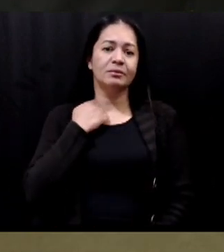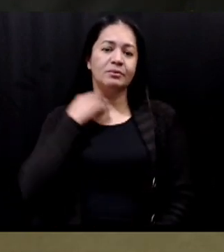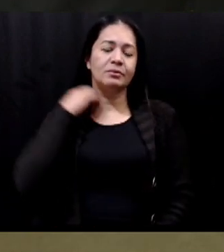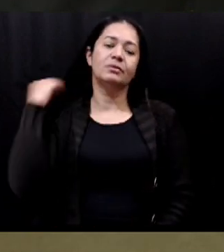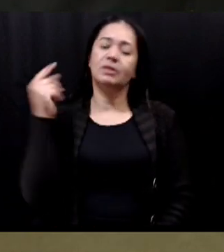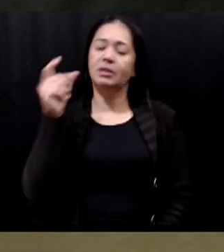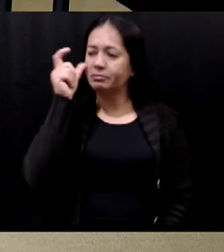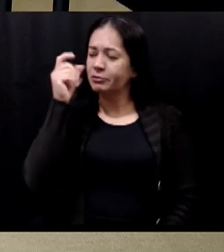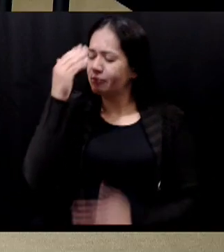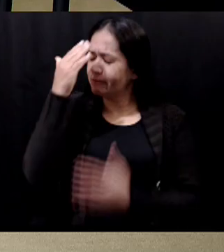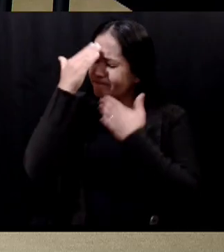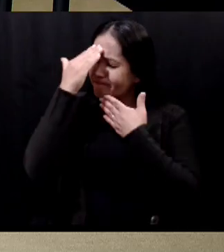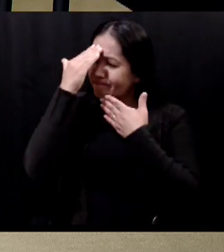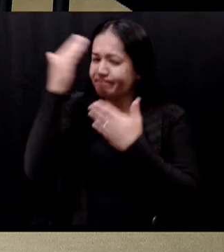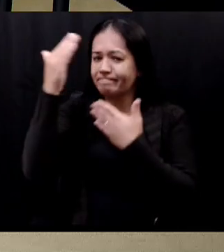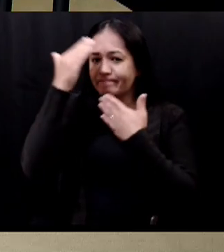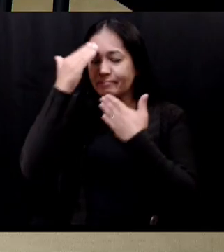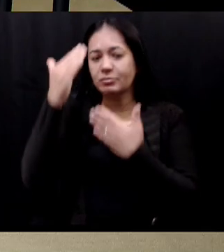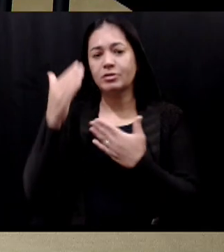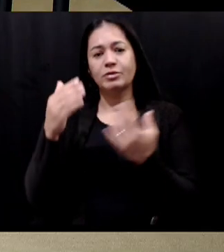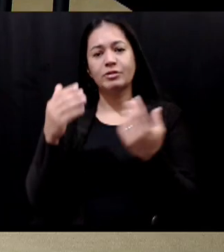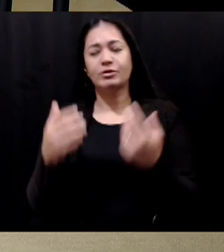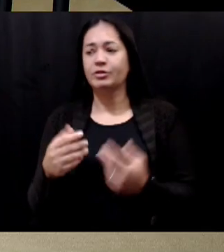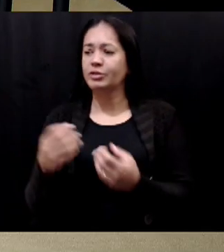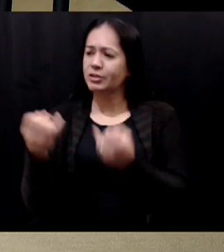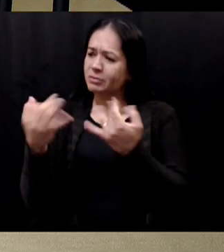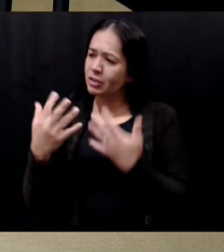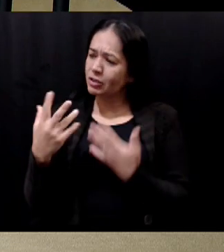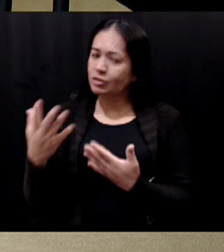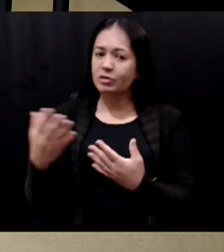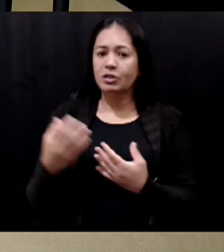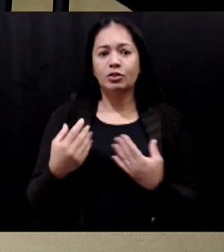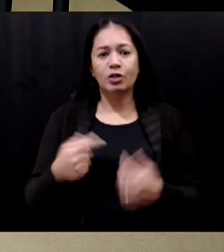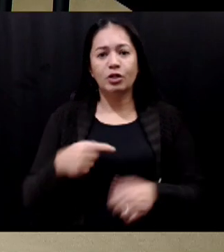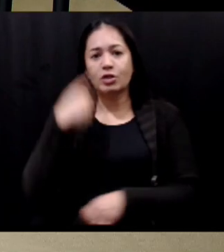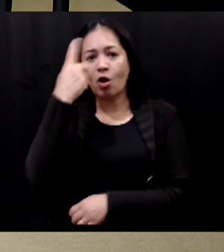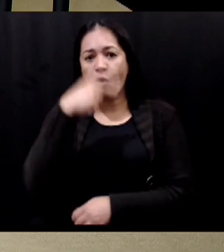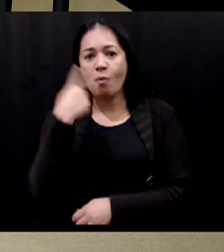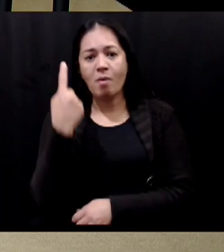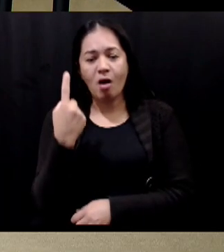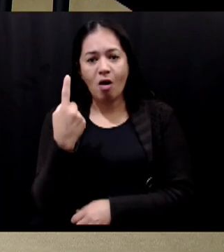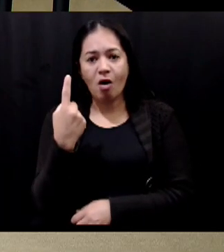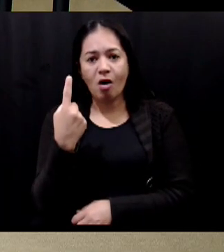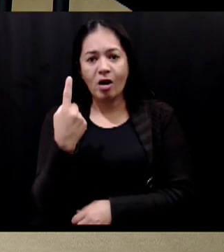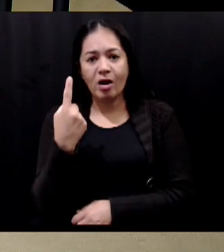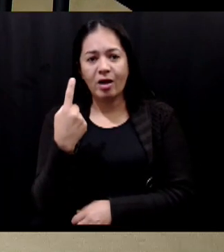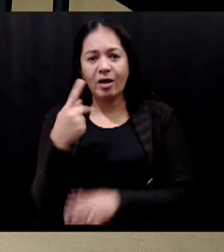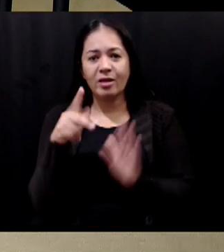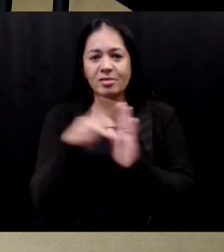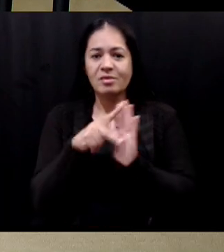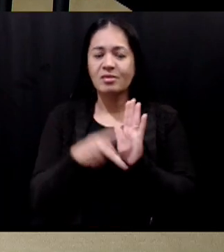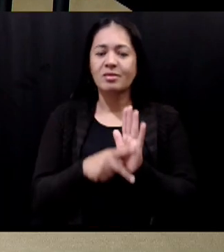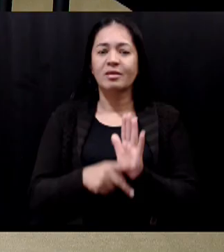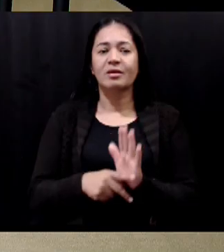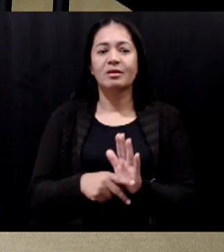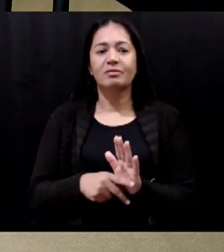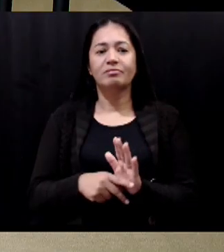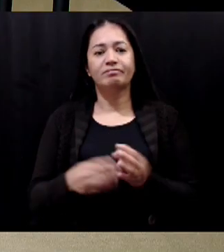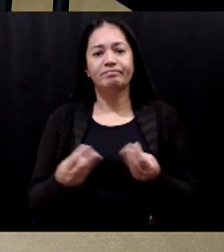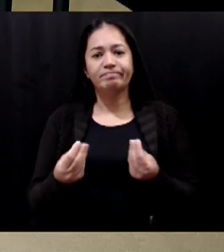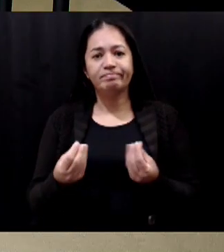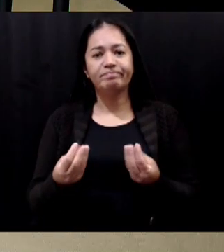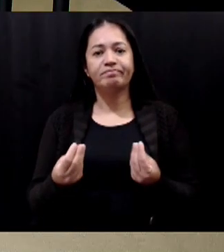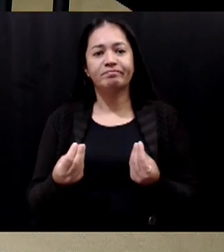presença de vocês. Quanto esclarecimento em 1 hora de programa só, né? E esclarecimento assim que são, acho